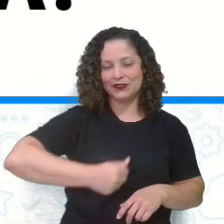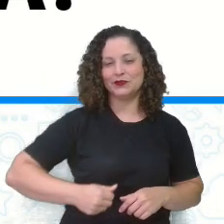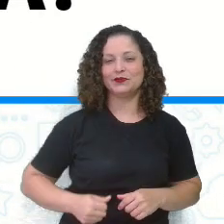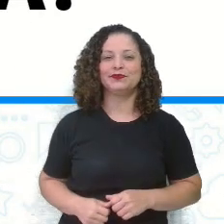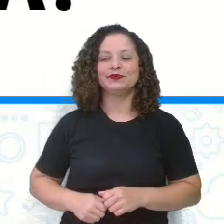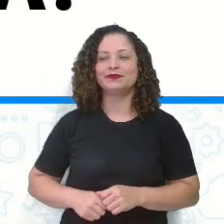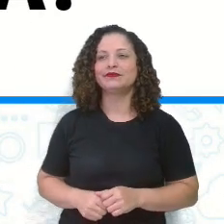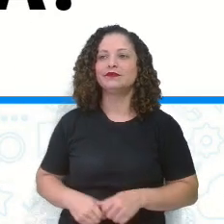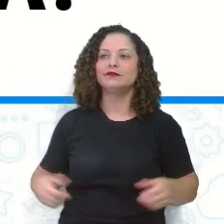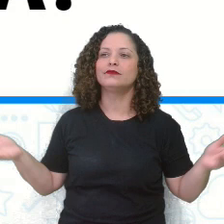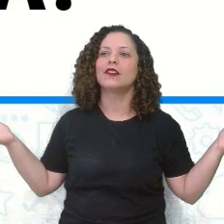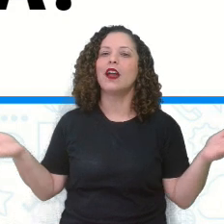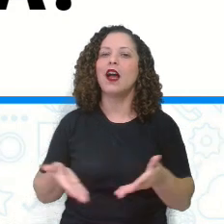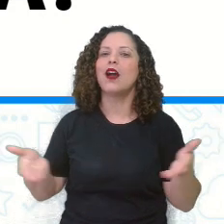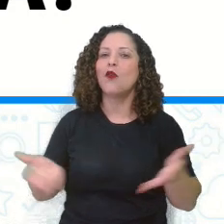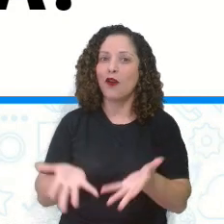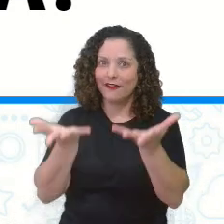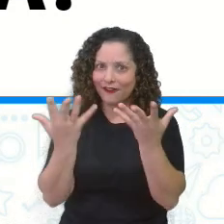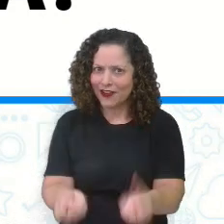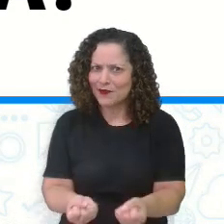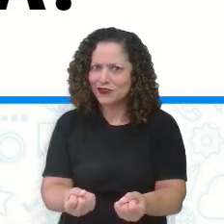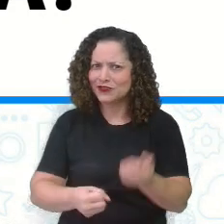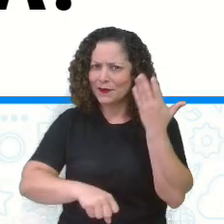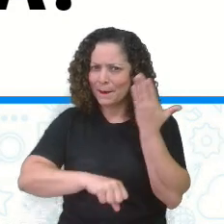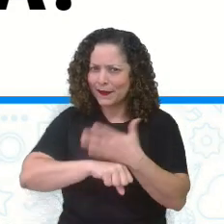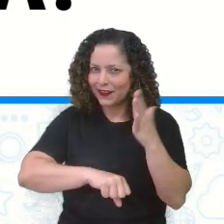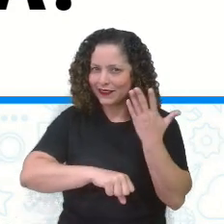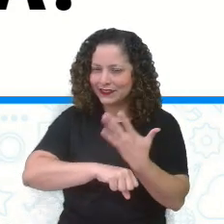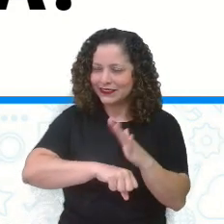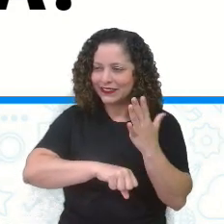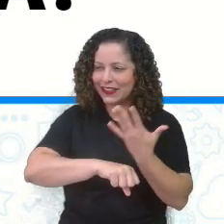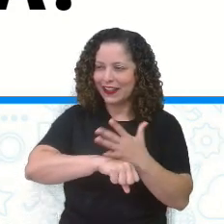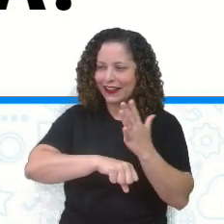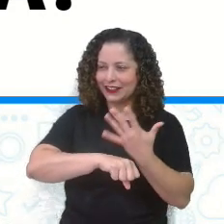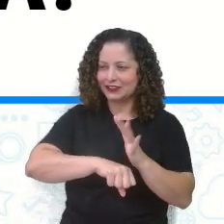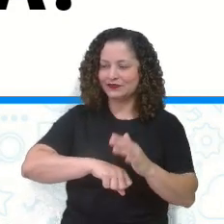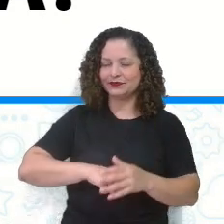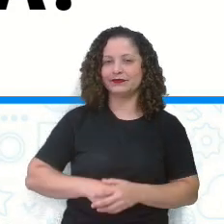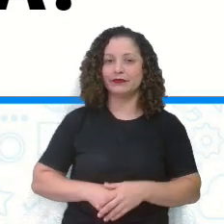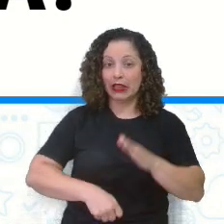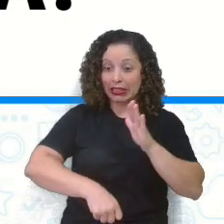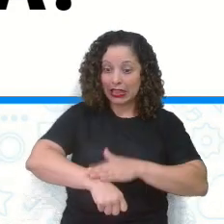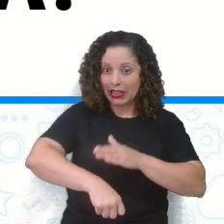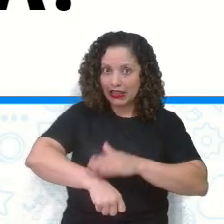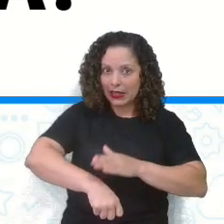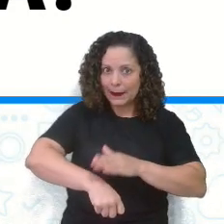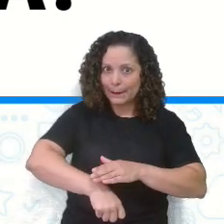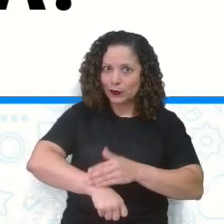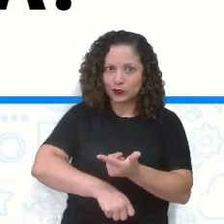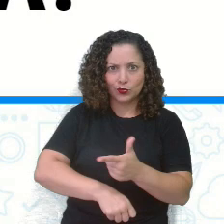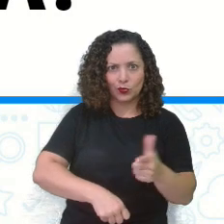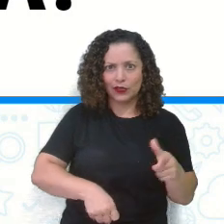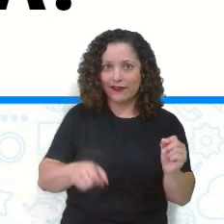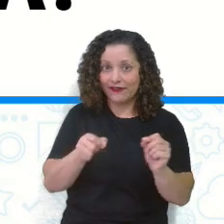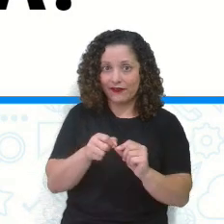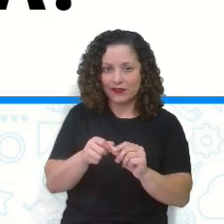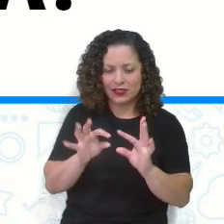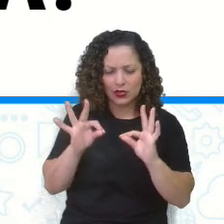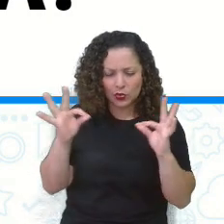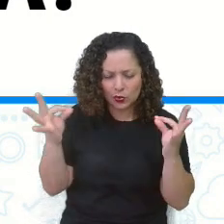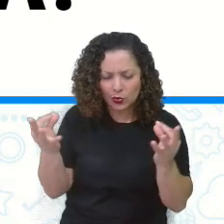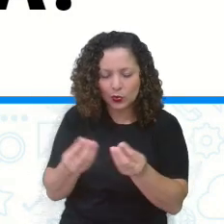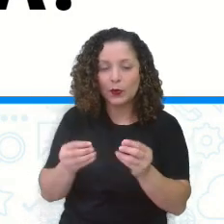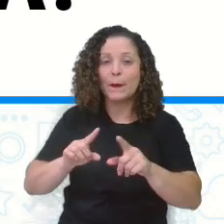que tal agora colocar esse gênero em prática? Olha, não vai dar tempo a gente realmente fazer o boneco